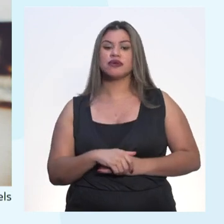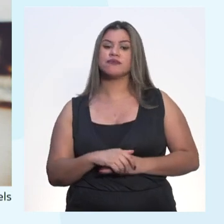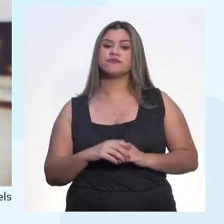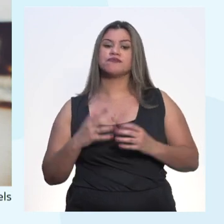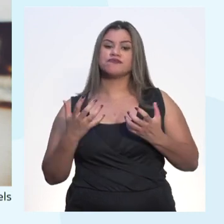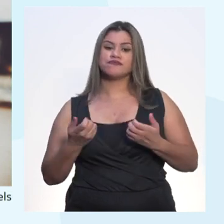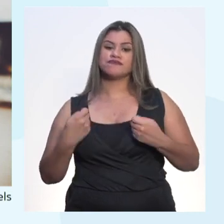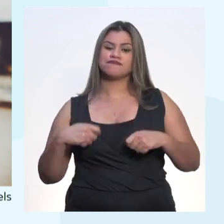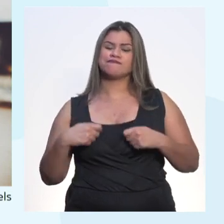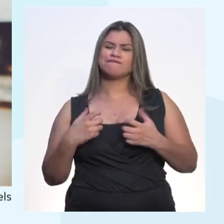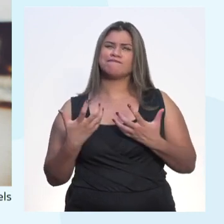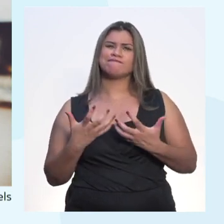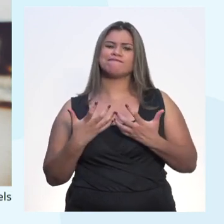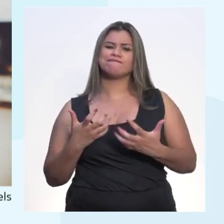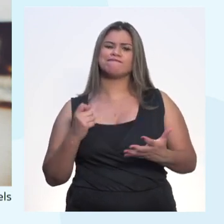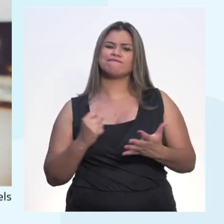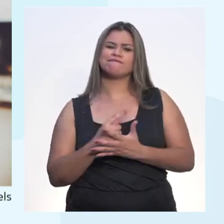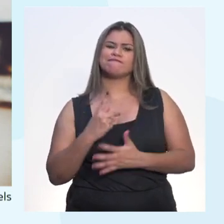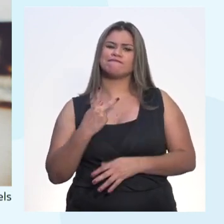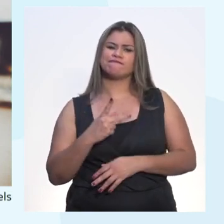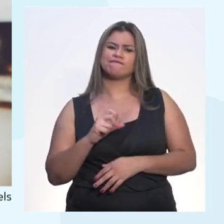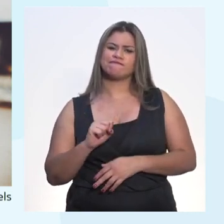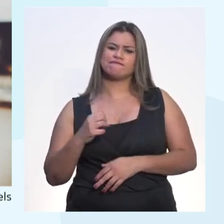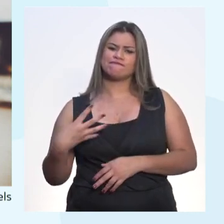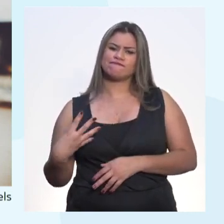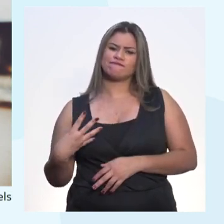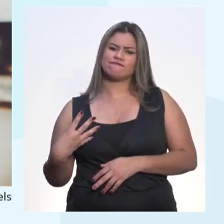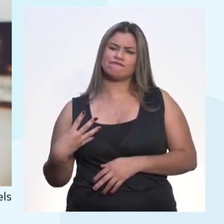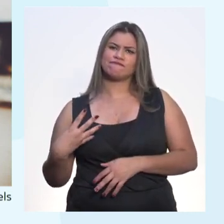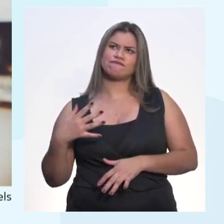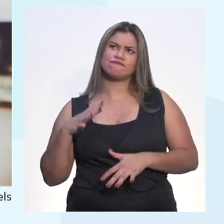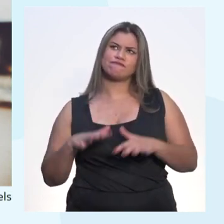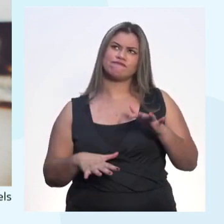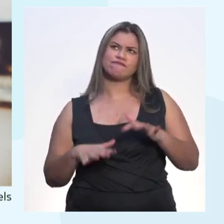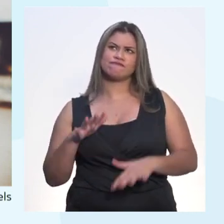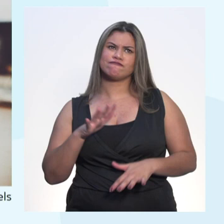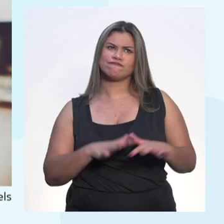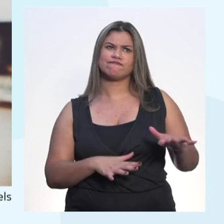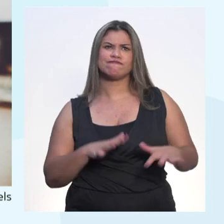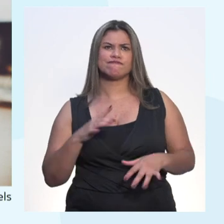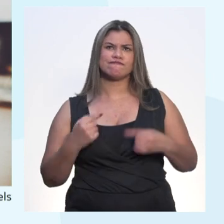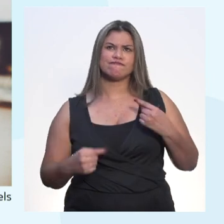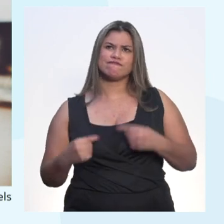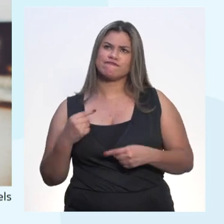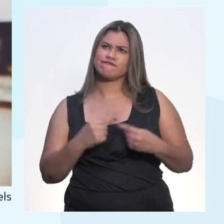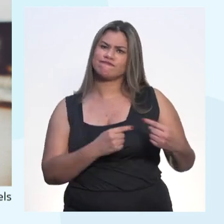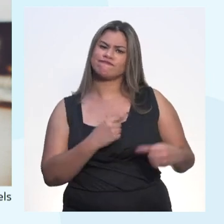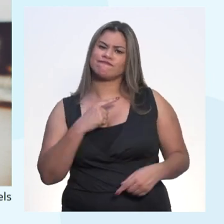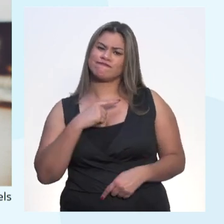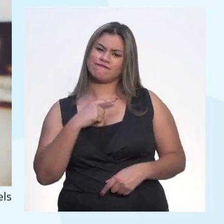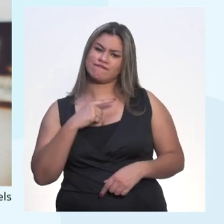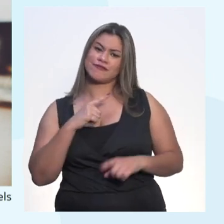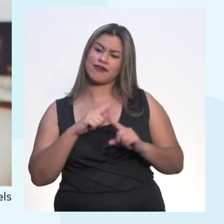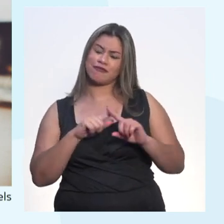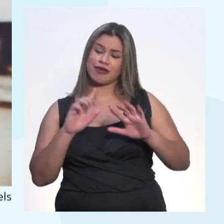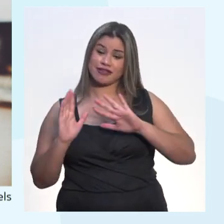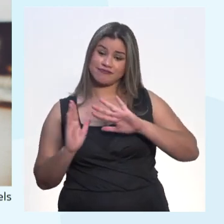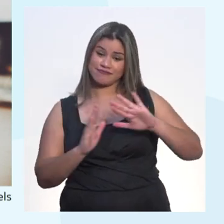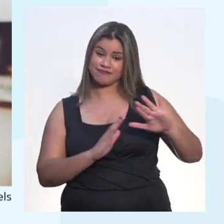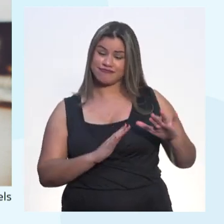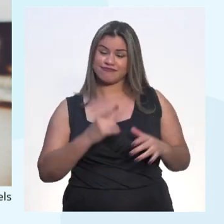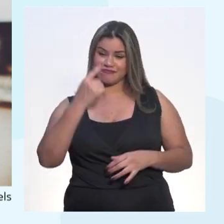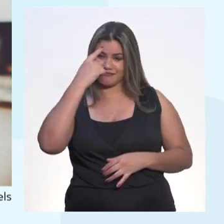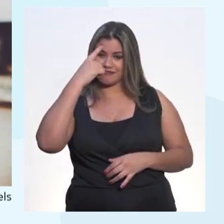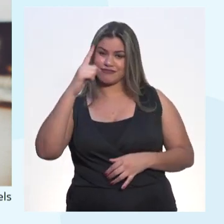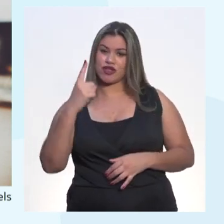um PS4. Na verdade, a ideia é começar a evoluir o negócio, que eu e ele estávamos discutindo sobre isso, mas vamos pular essa parte. Com